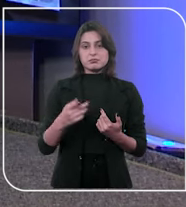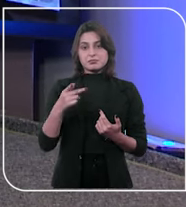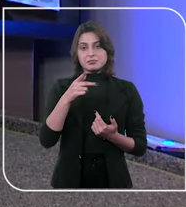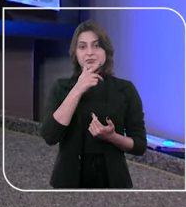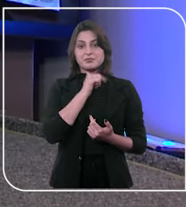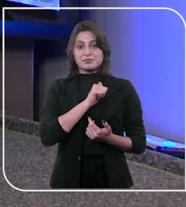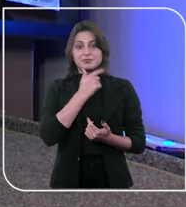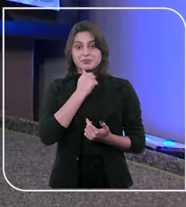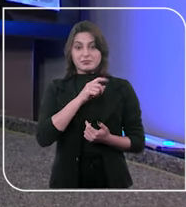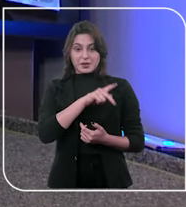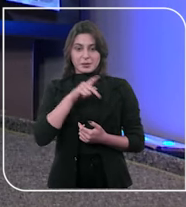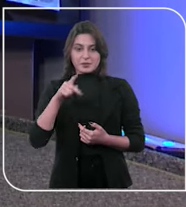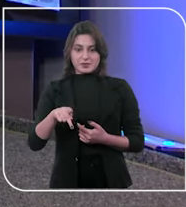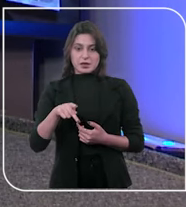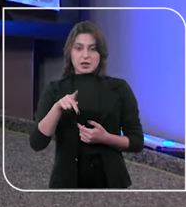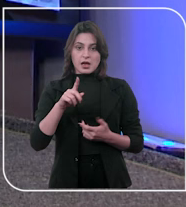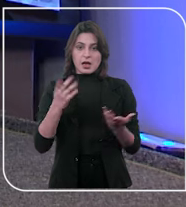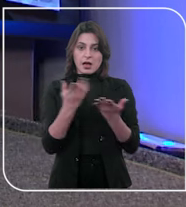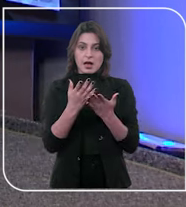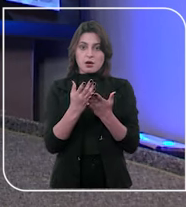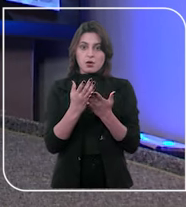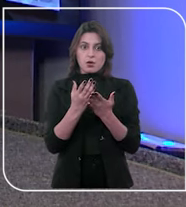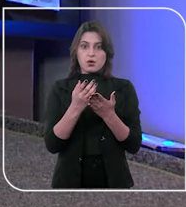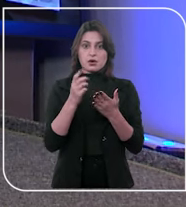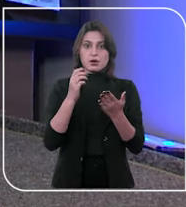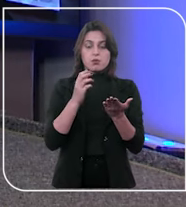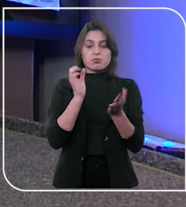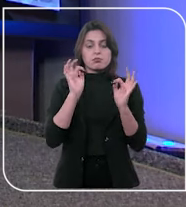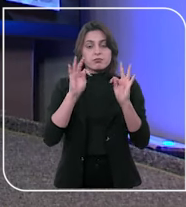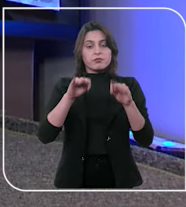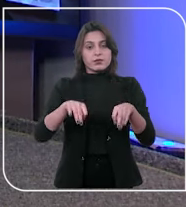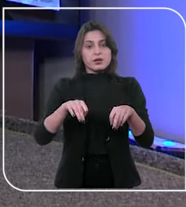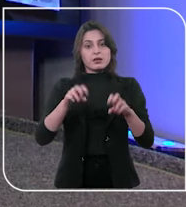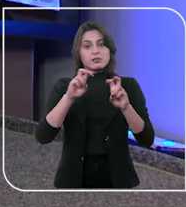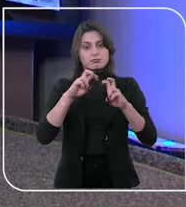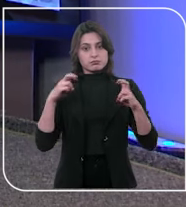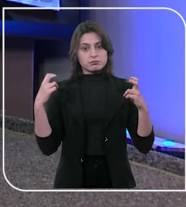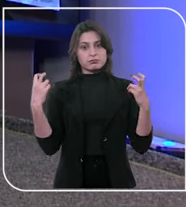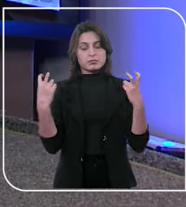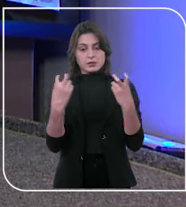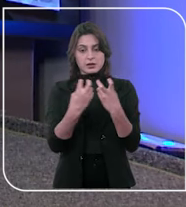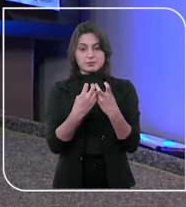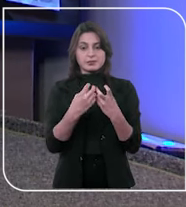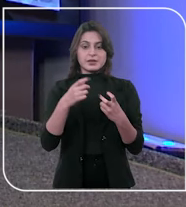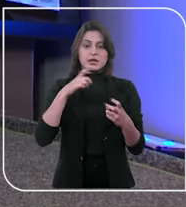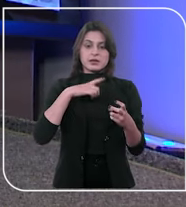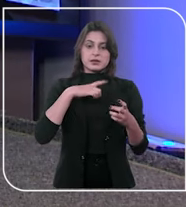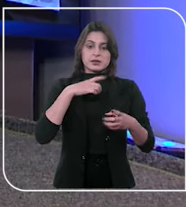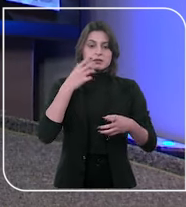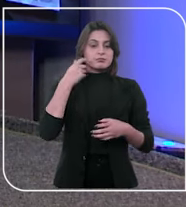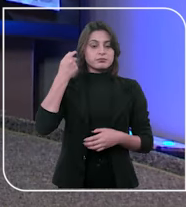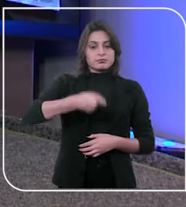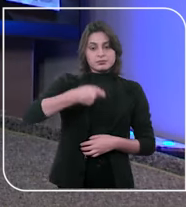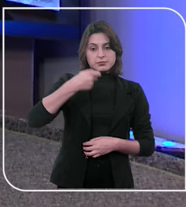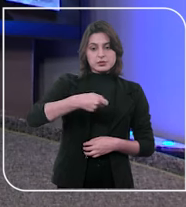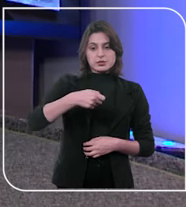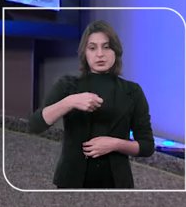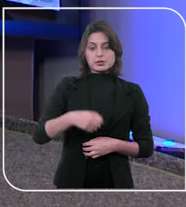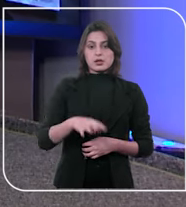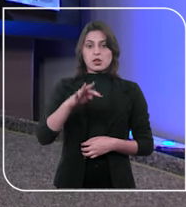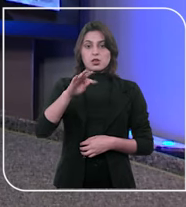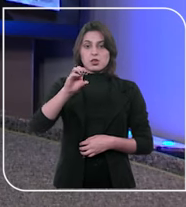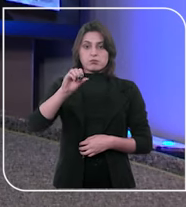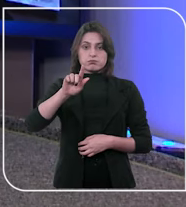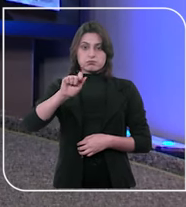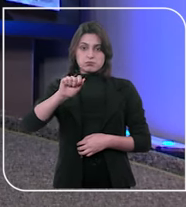o julgamento pelos jurados com a formulação dos quesitos pelo juiz togado presidente para a resposta dos jurados. Você poderia